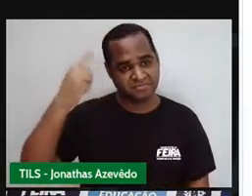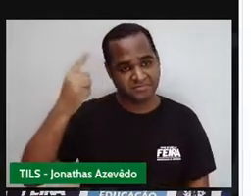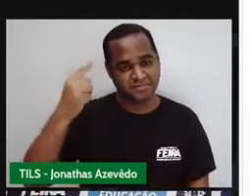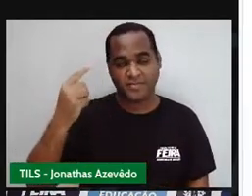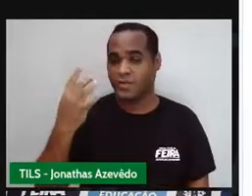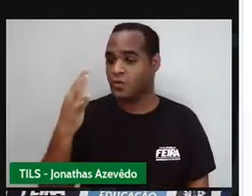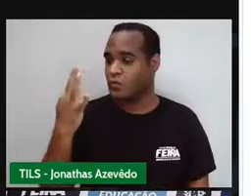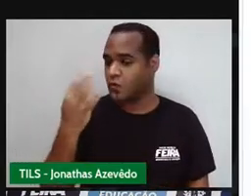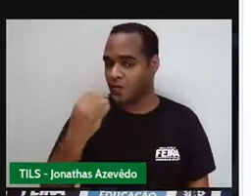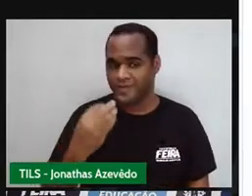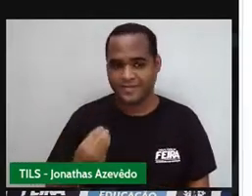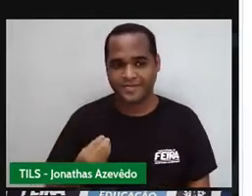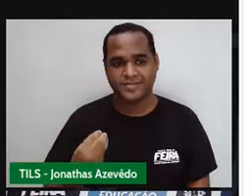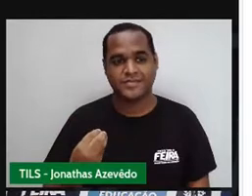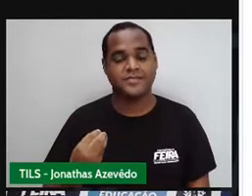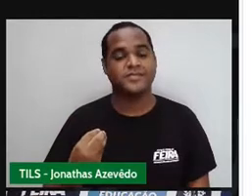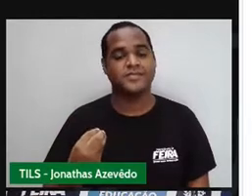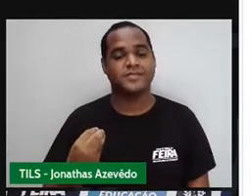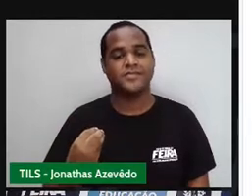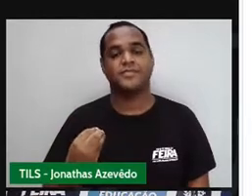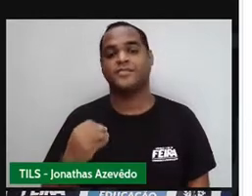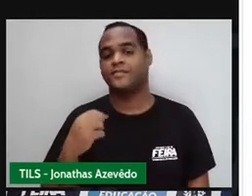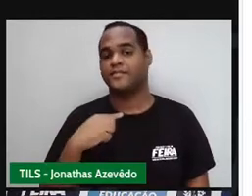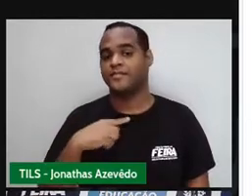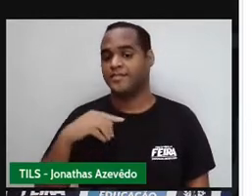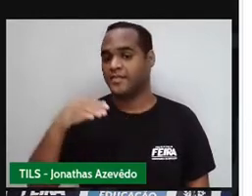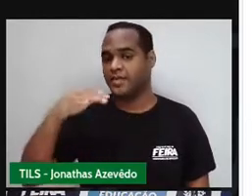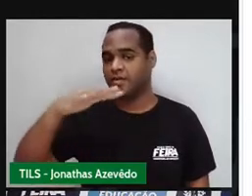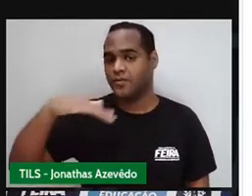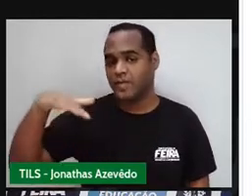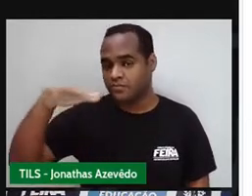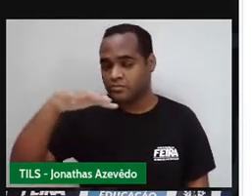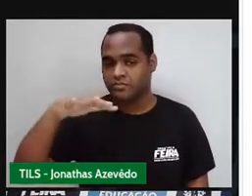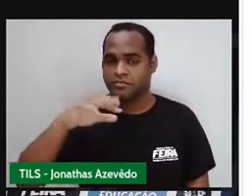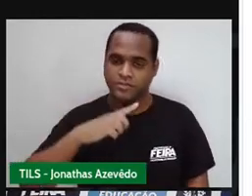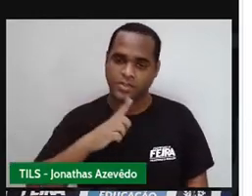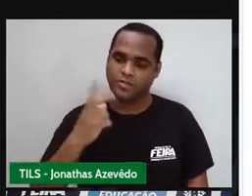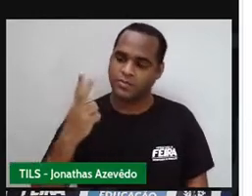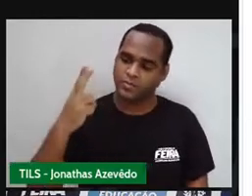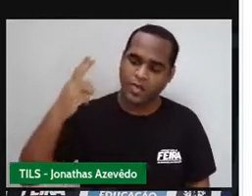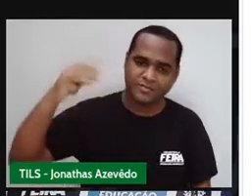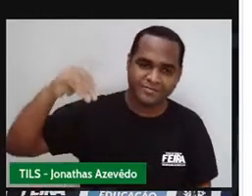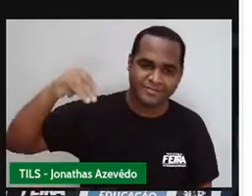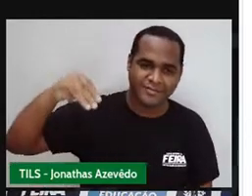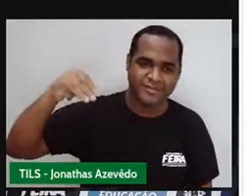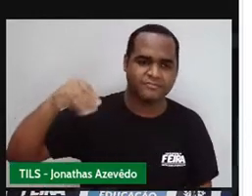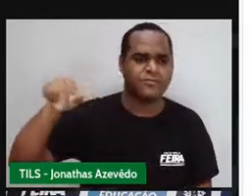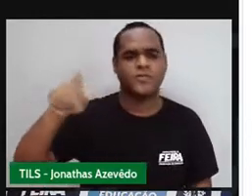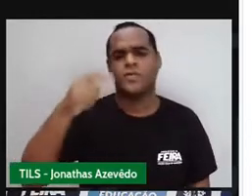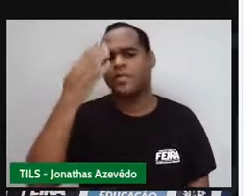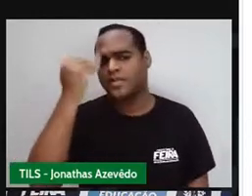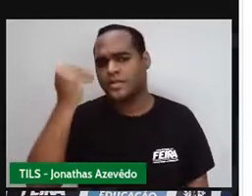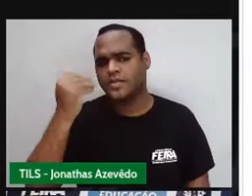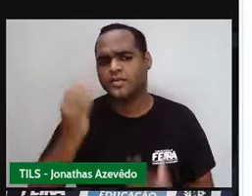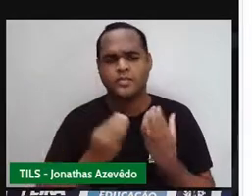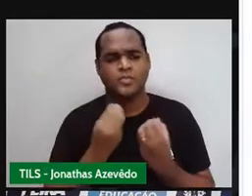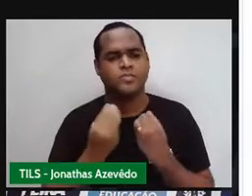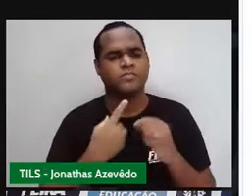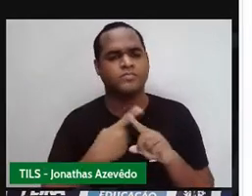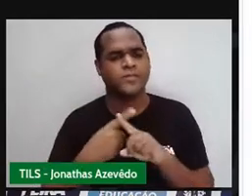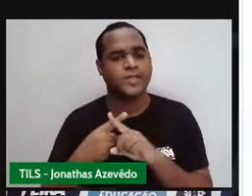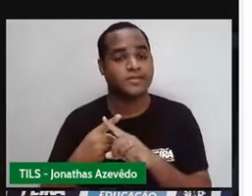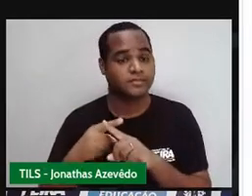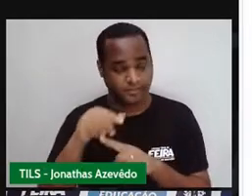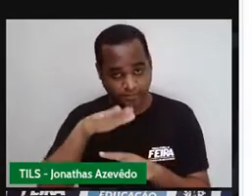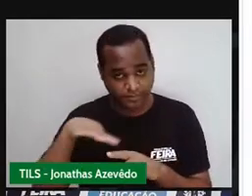quatro aqui nesse espaçozinho é dois por quê que a gente sabe que aqui é dois porque a